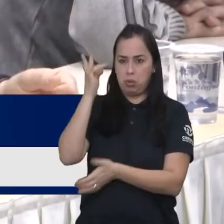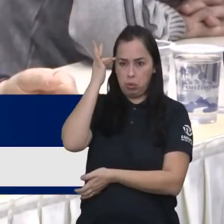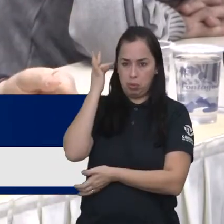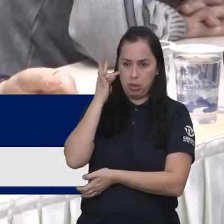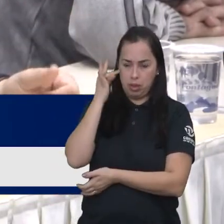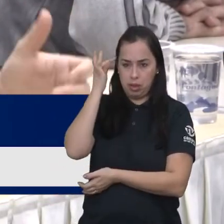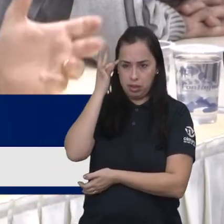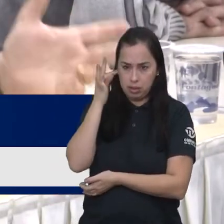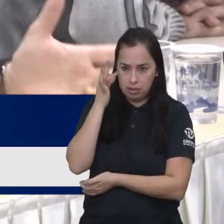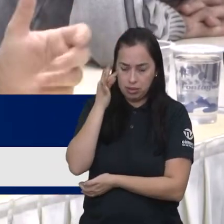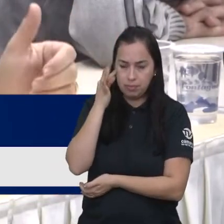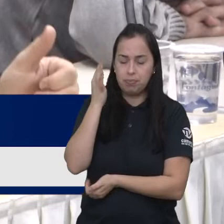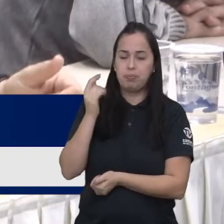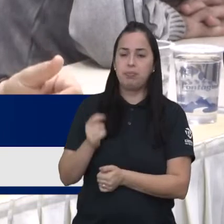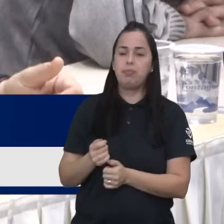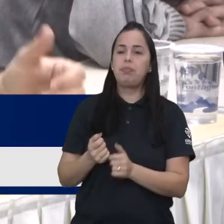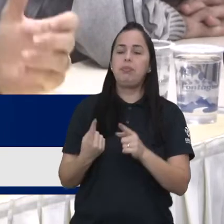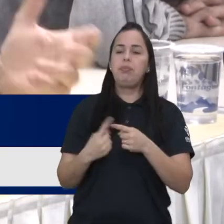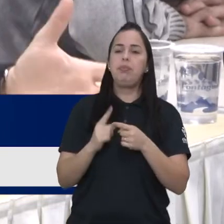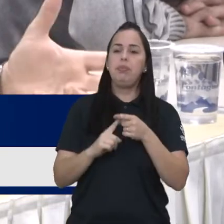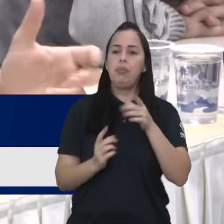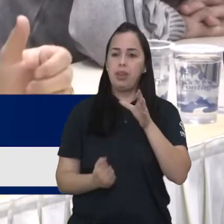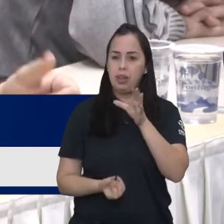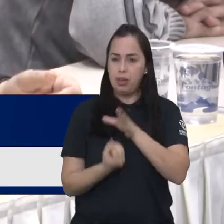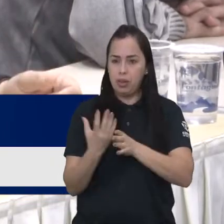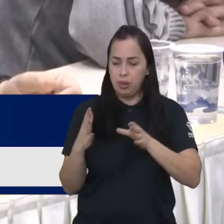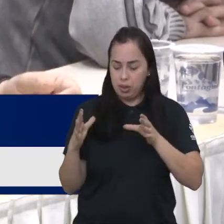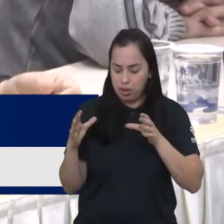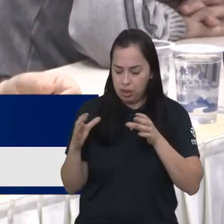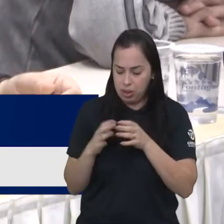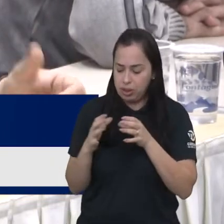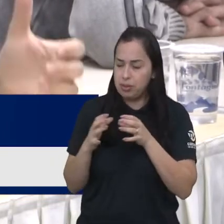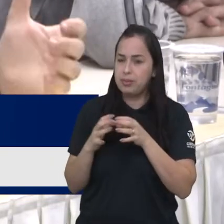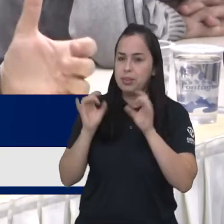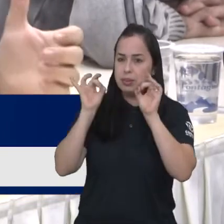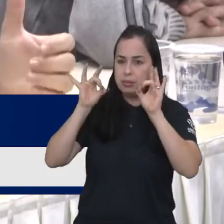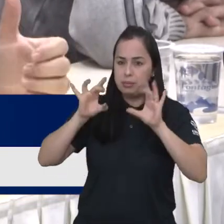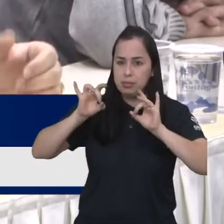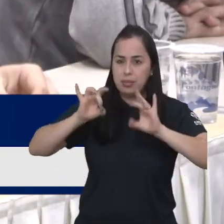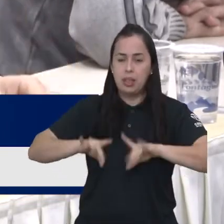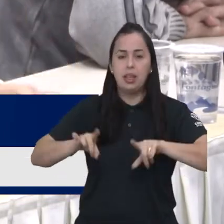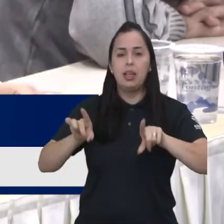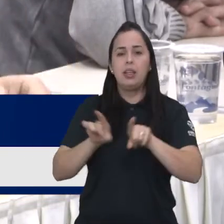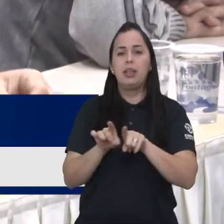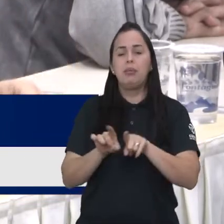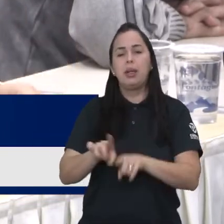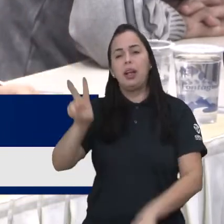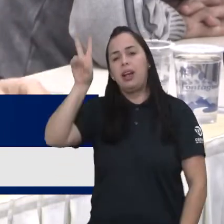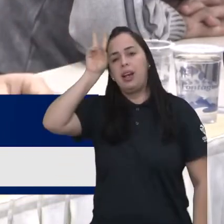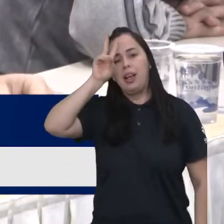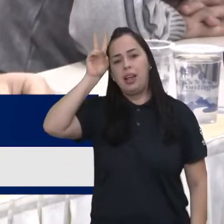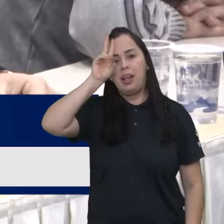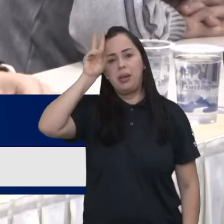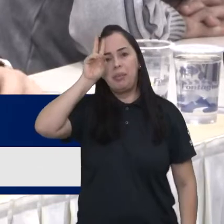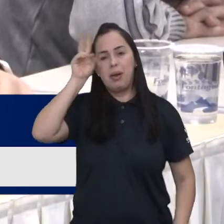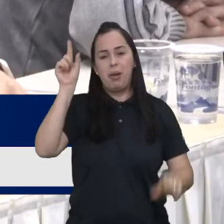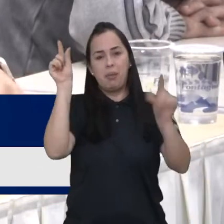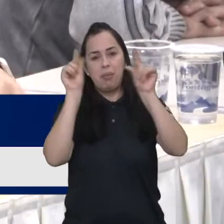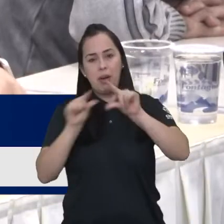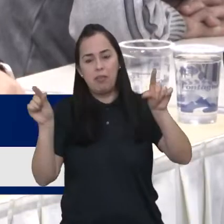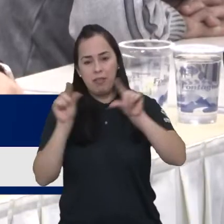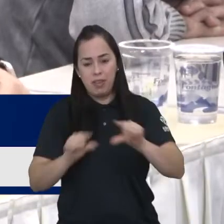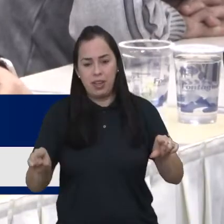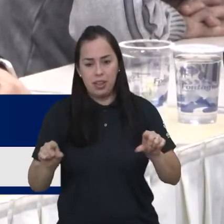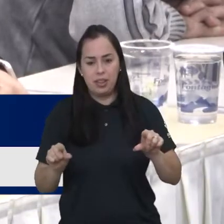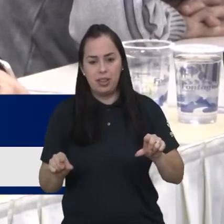Tomás pela criação dessa comissão e relembrar um ditado